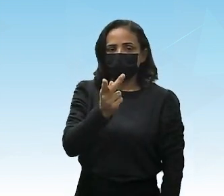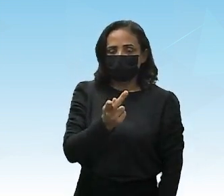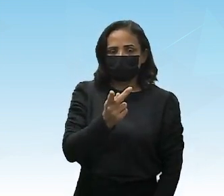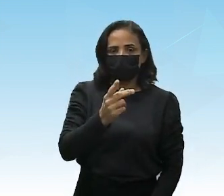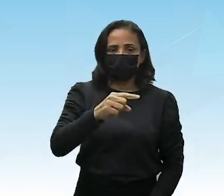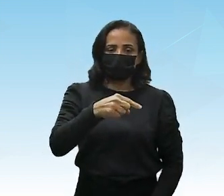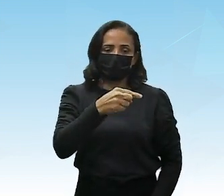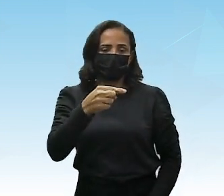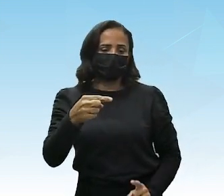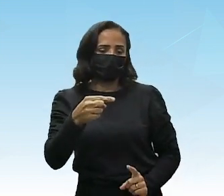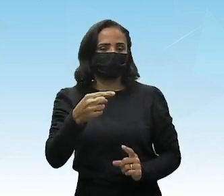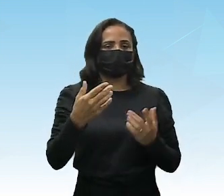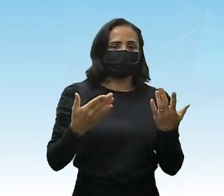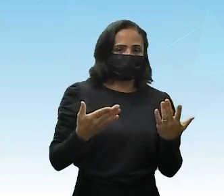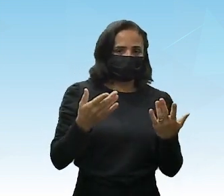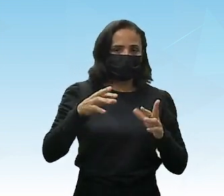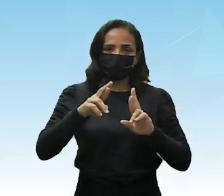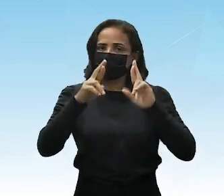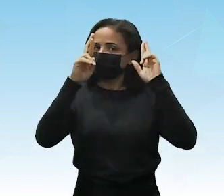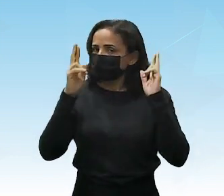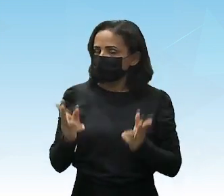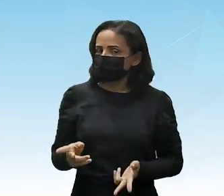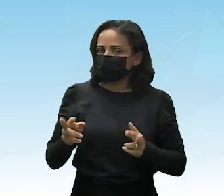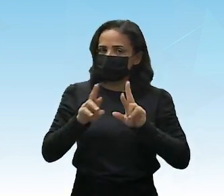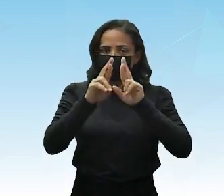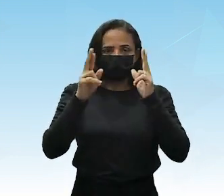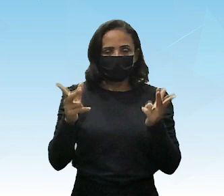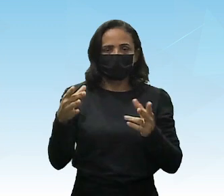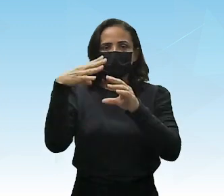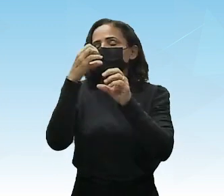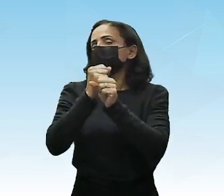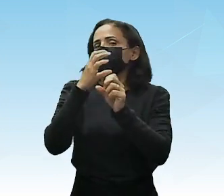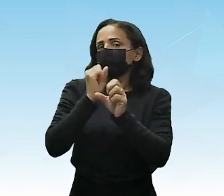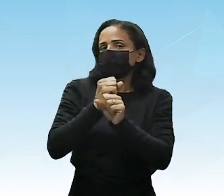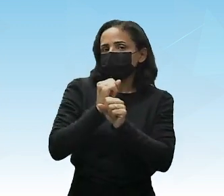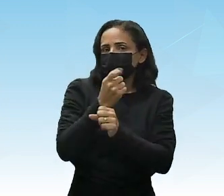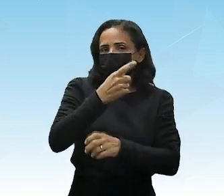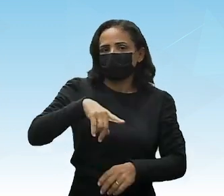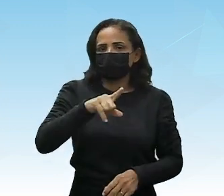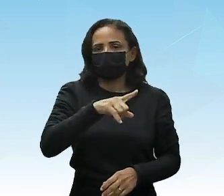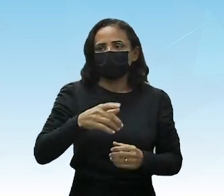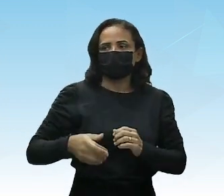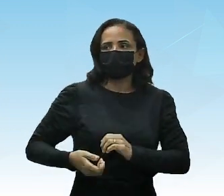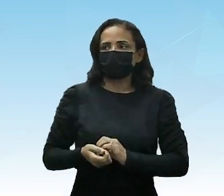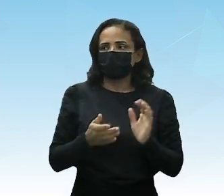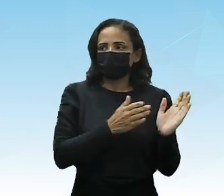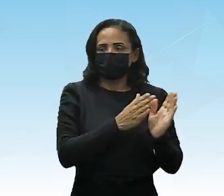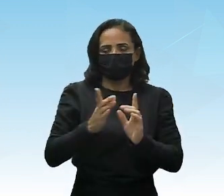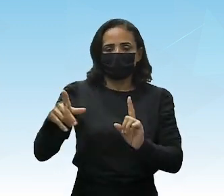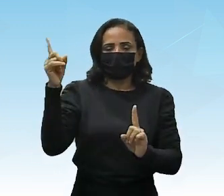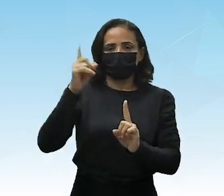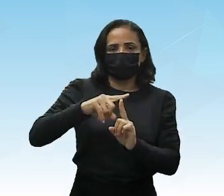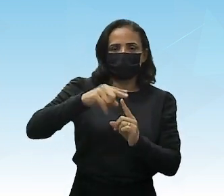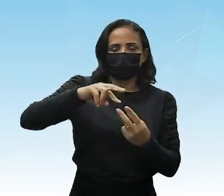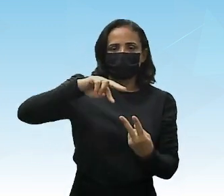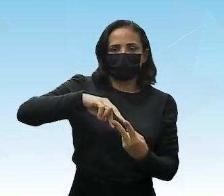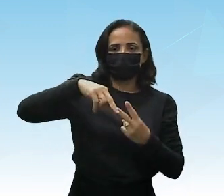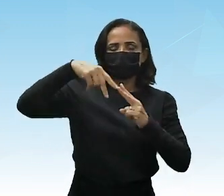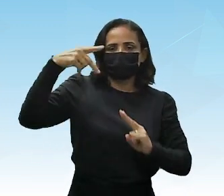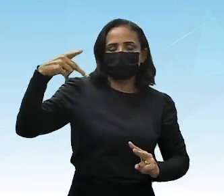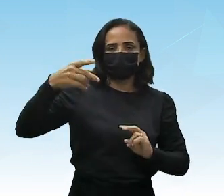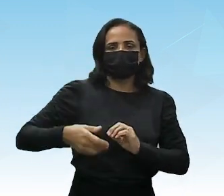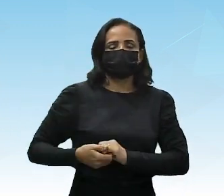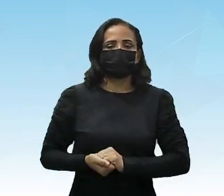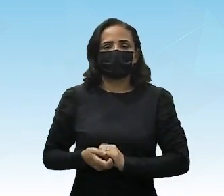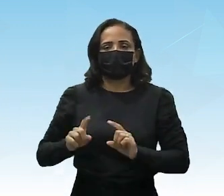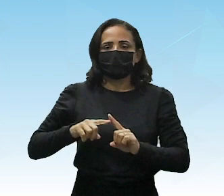outra genética totalmente diferente. São 2 cálculos, são 2 probabilidades, tá? São 2 tipos de genes diferentes, não tem nada a ver.